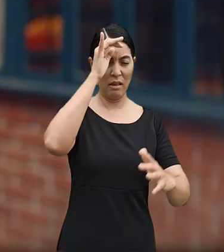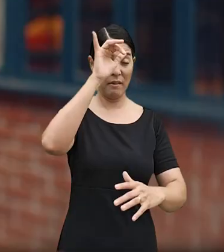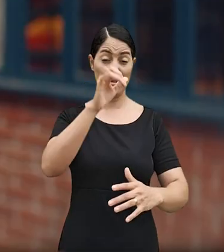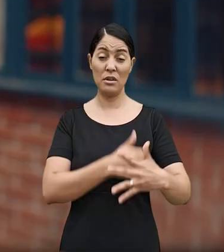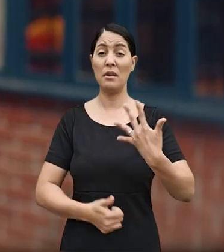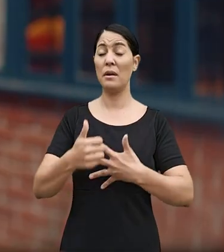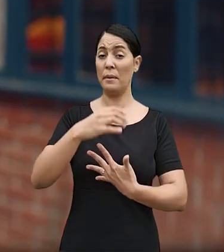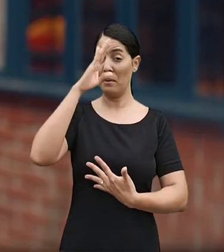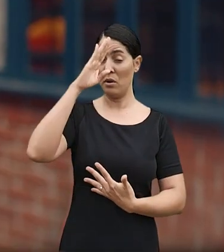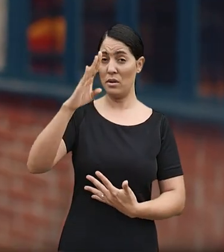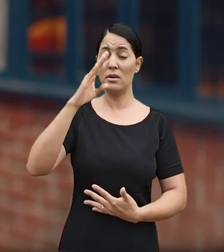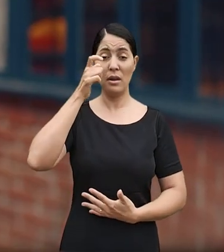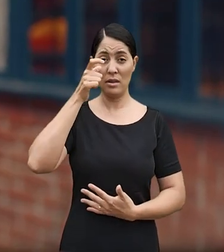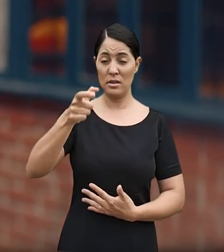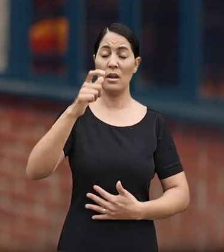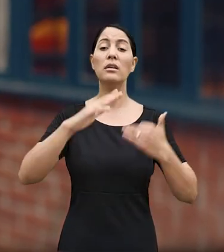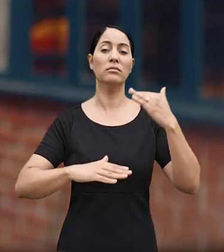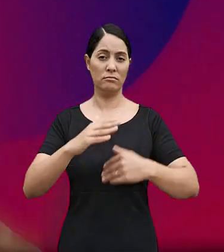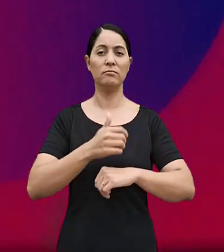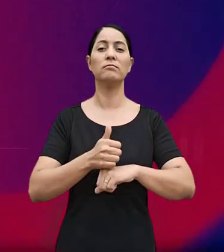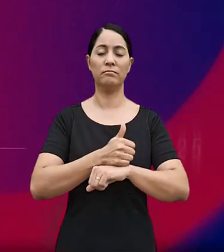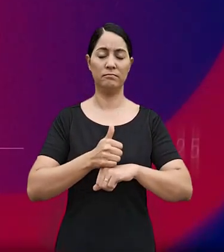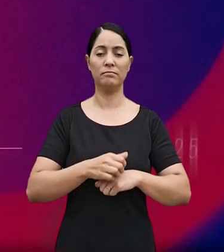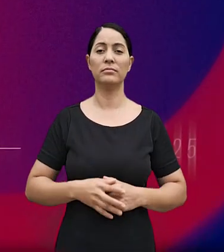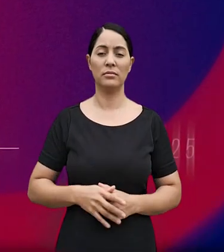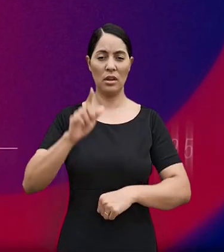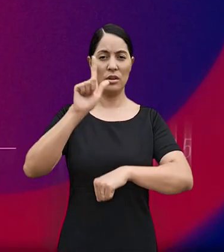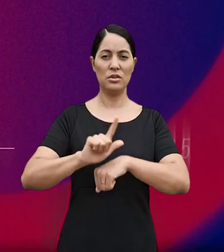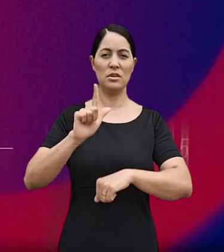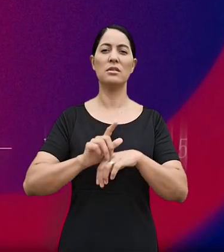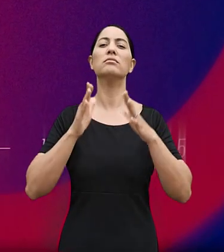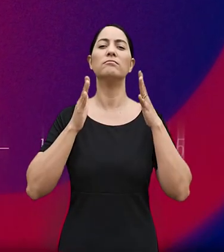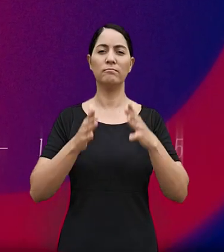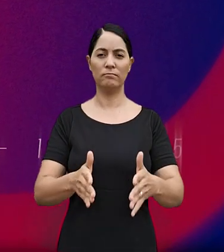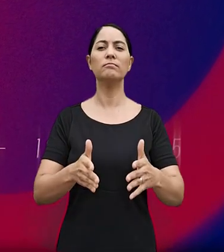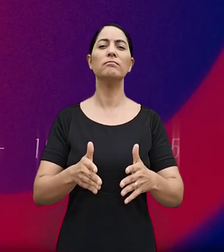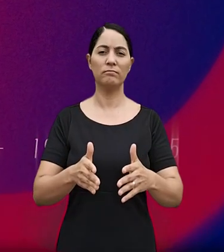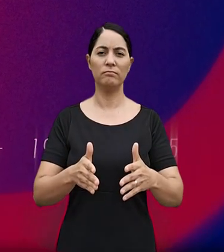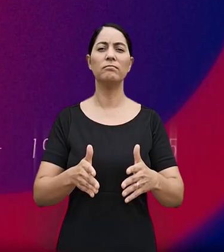e priorizando os interesses da profissão. Gestão participativa.